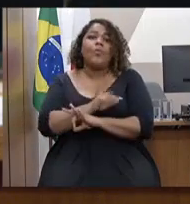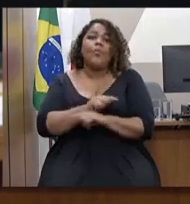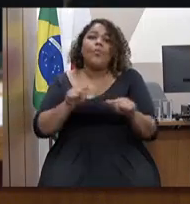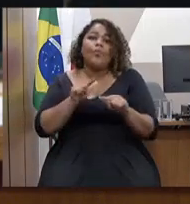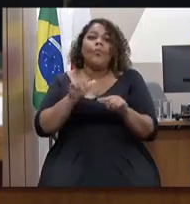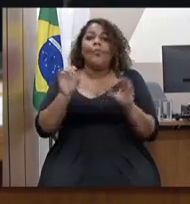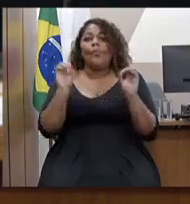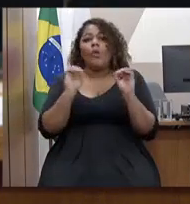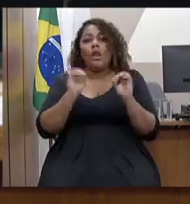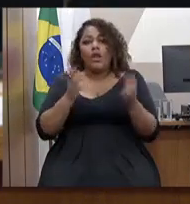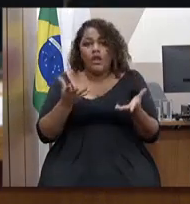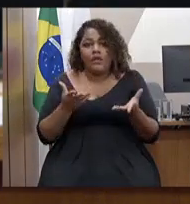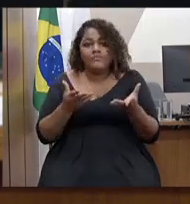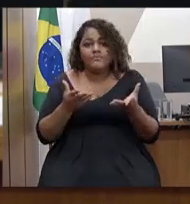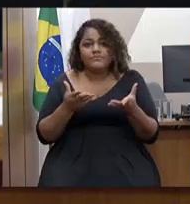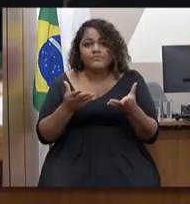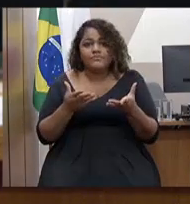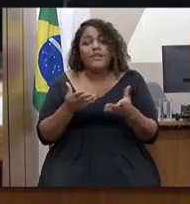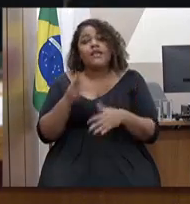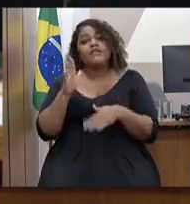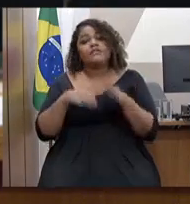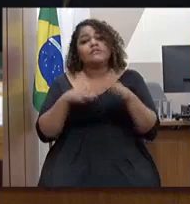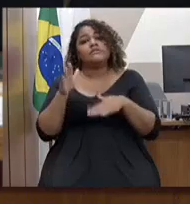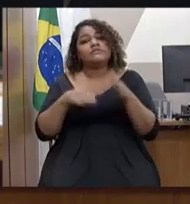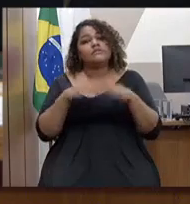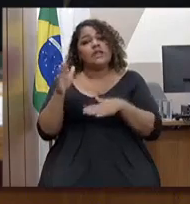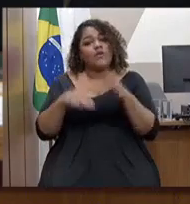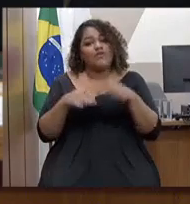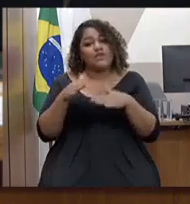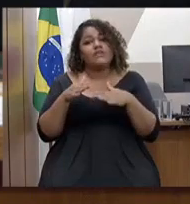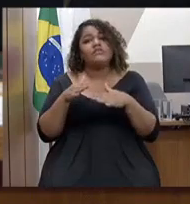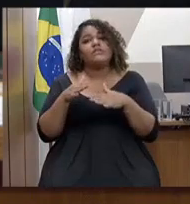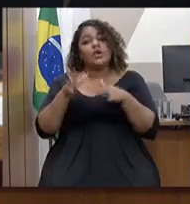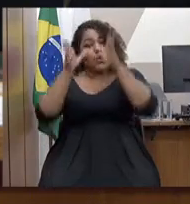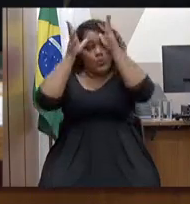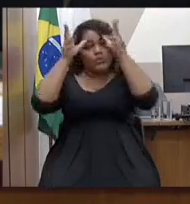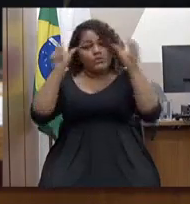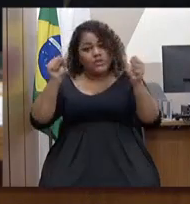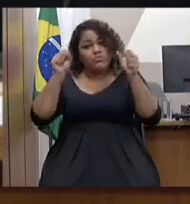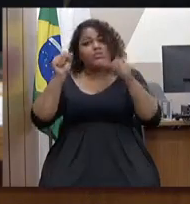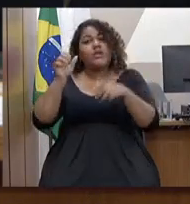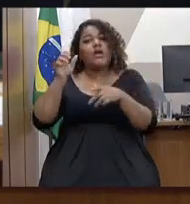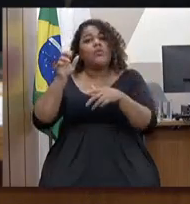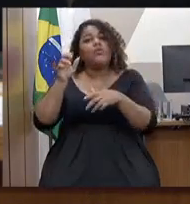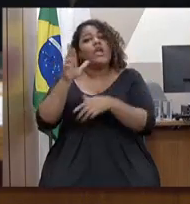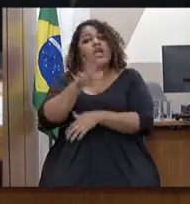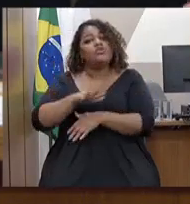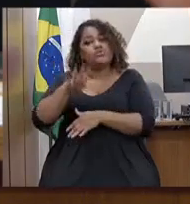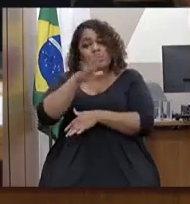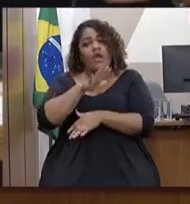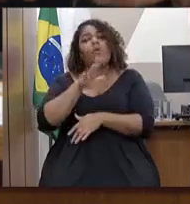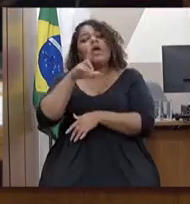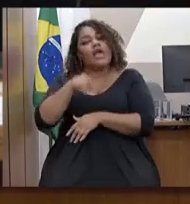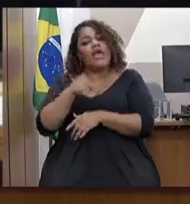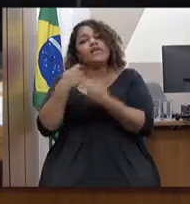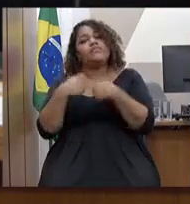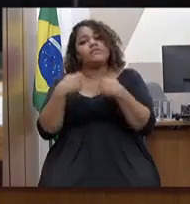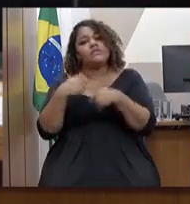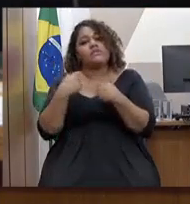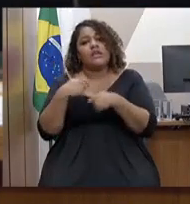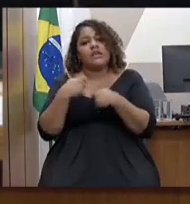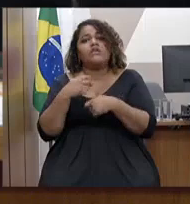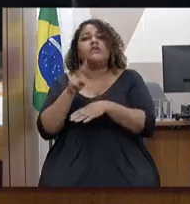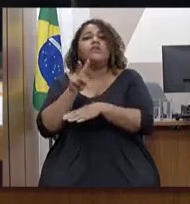a gestão pública Municipal por exemplo que esse é um negócio complicadíssimo e acho que a gente do ponto de vista formal